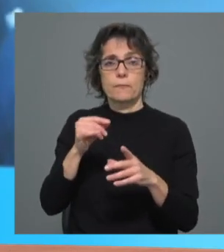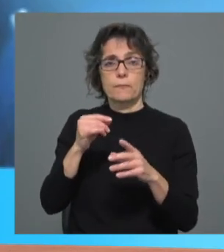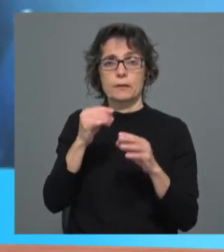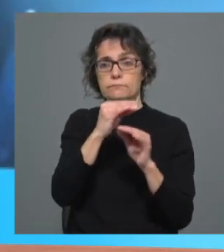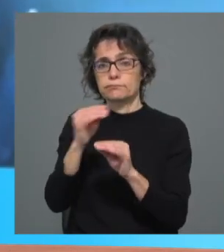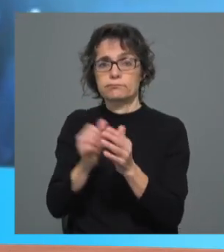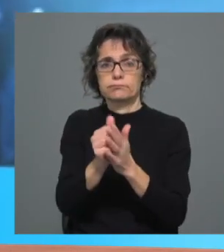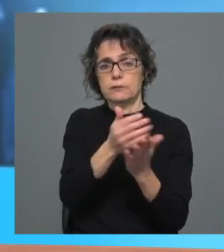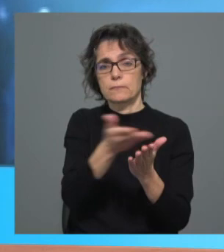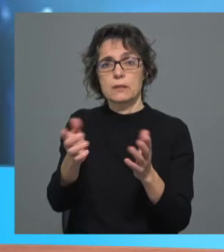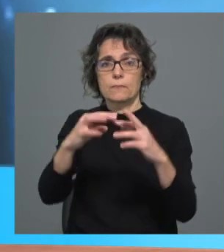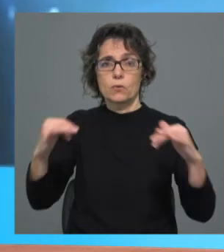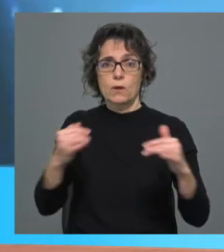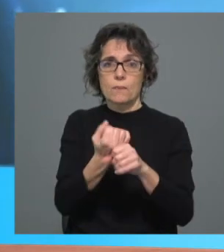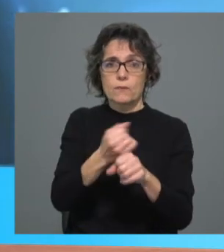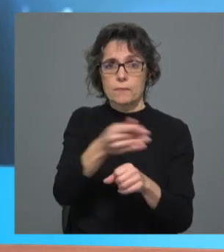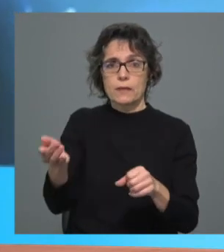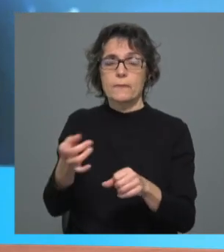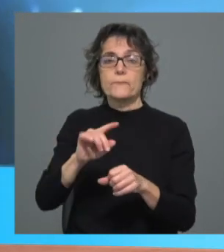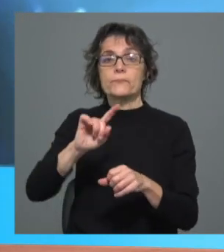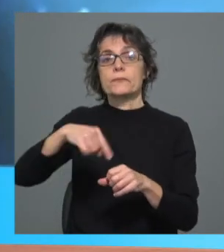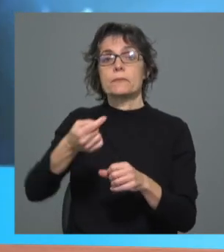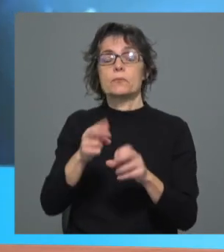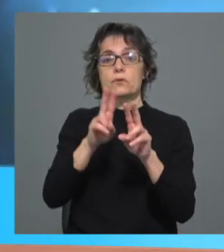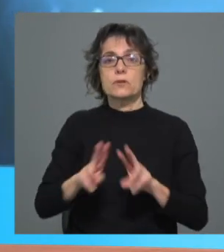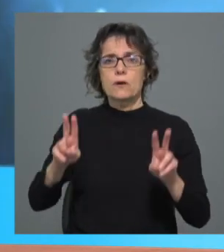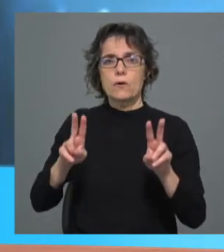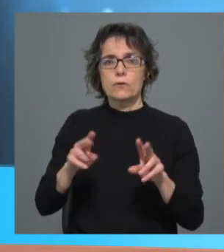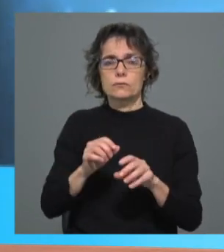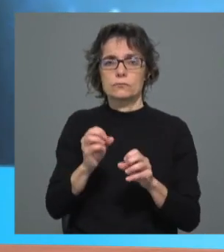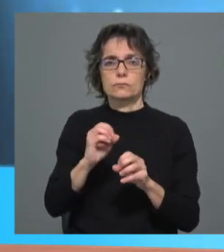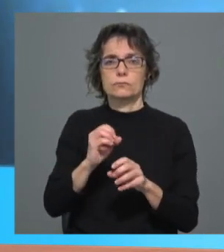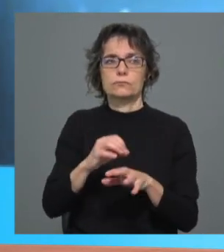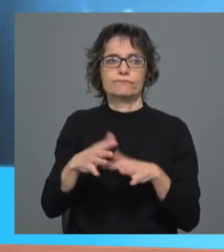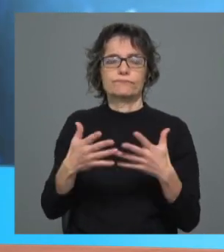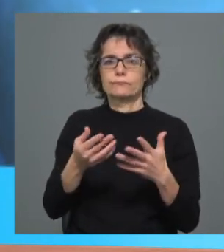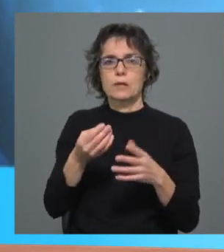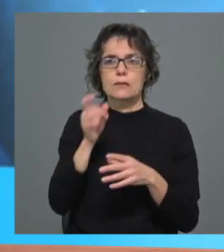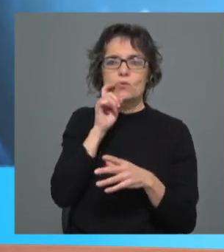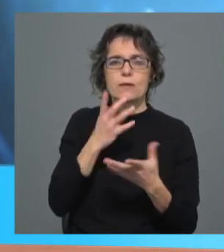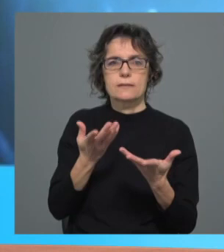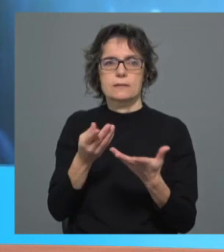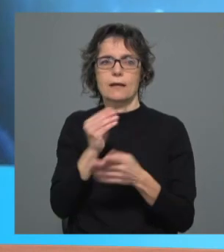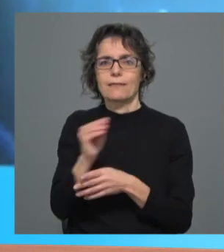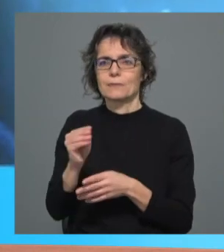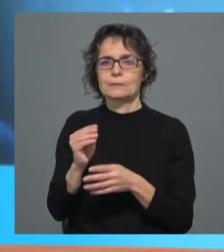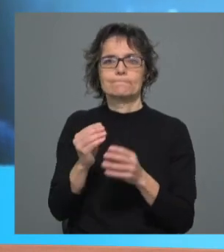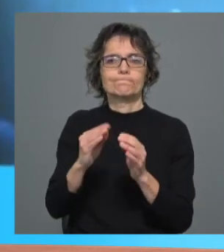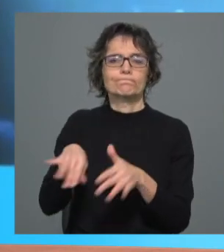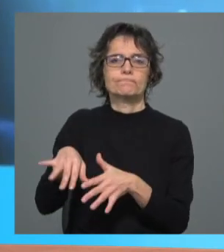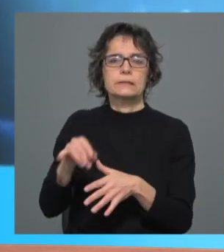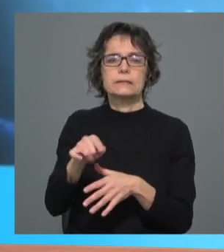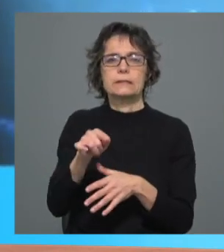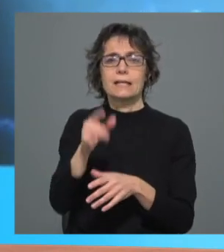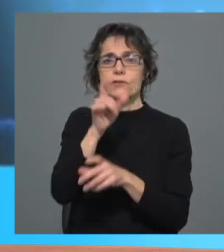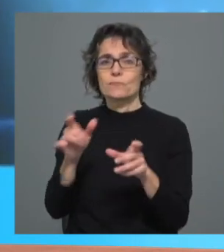a ONU deixou de fornecer segurança e alimentos. Mas as pessoas já não querem ir de volta, até